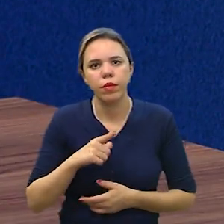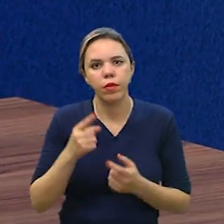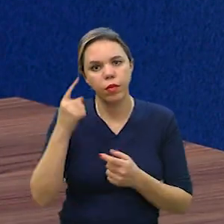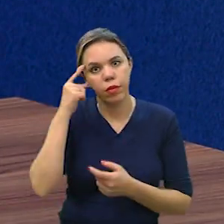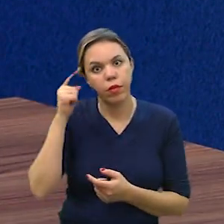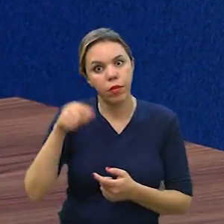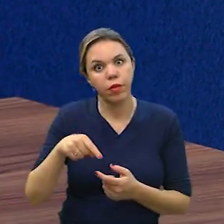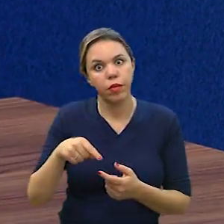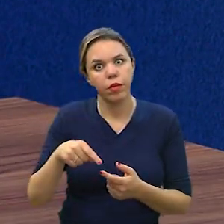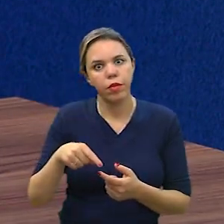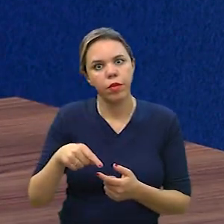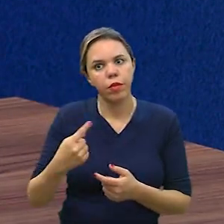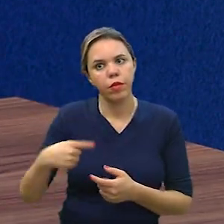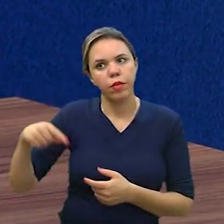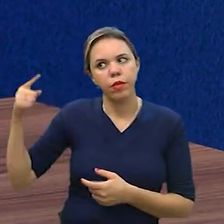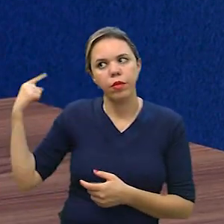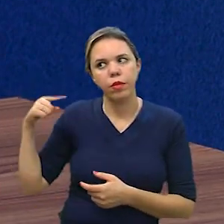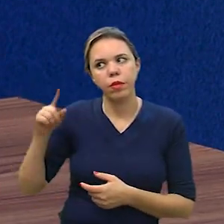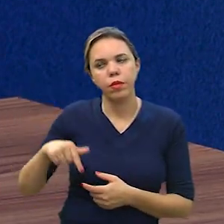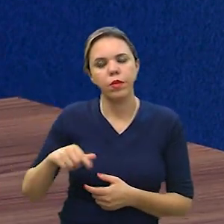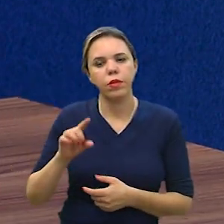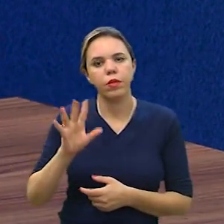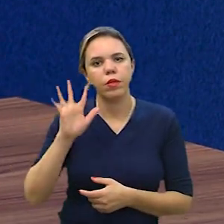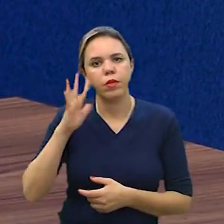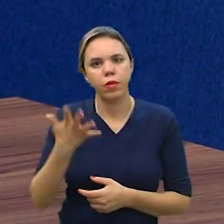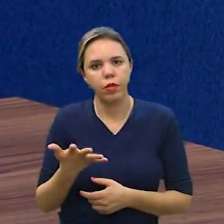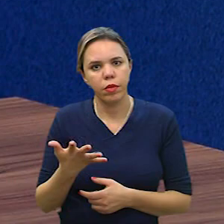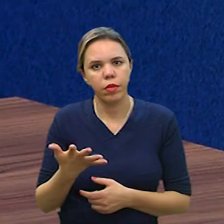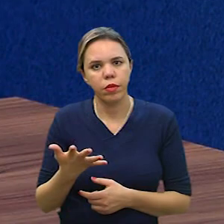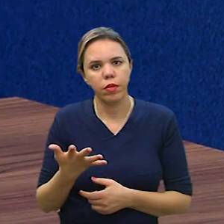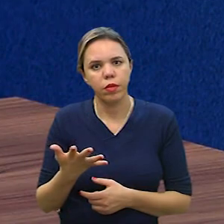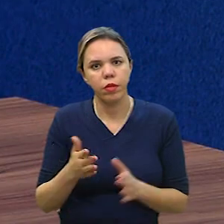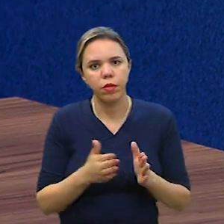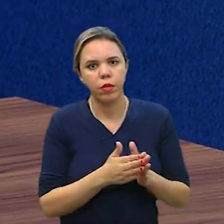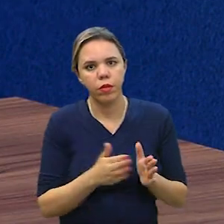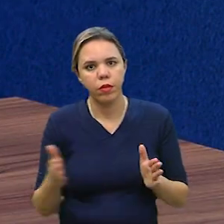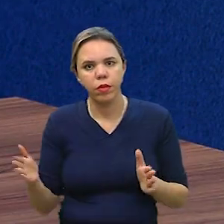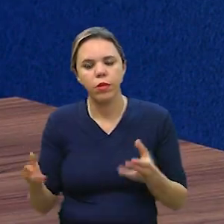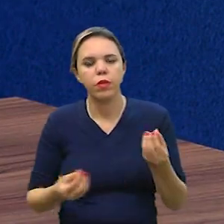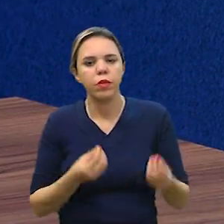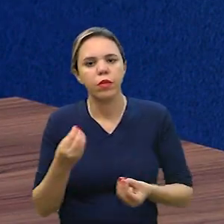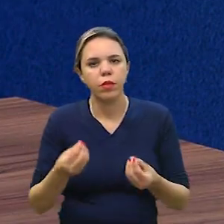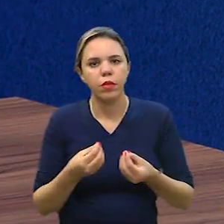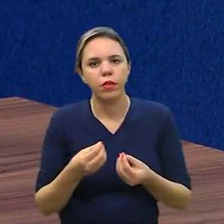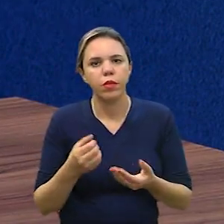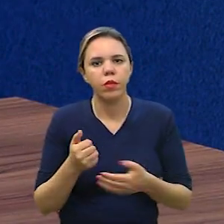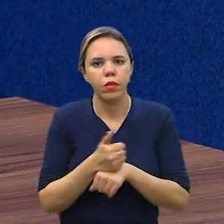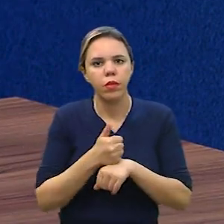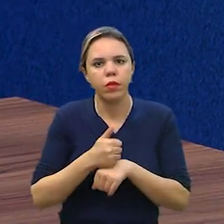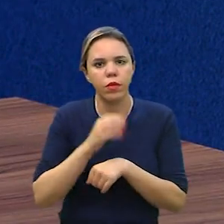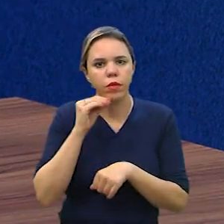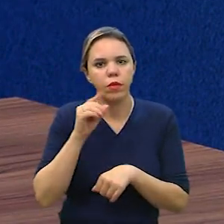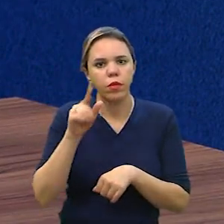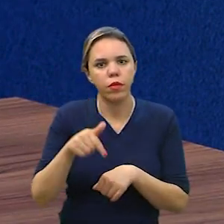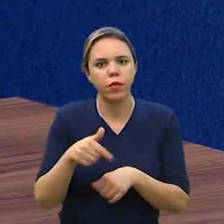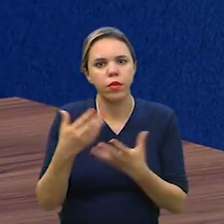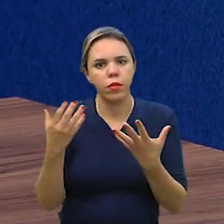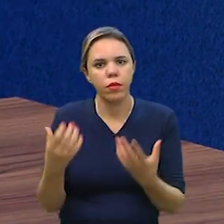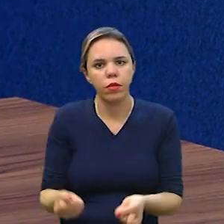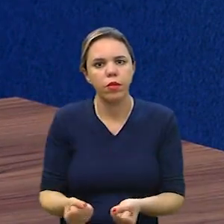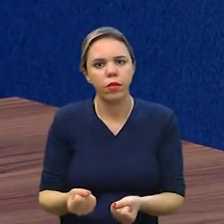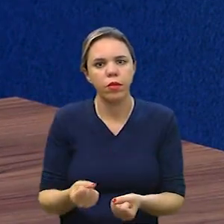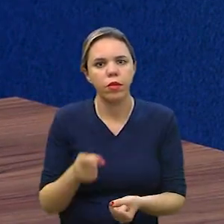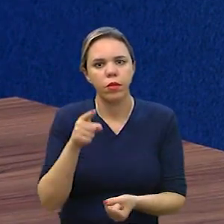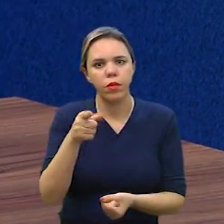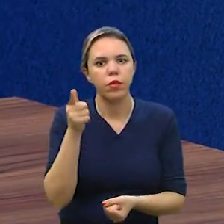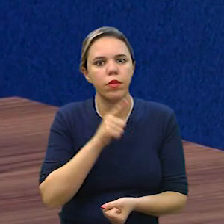grande ideia que na época era a solução para aquele período, como as colaboradoras